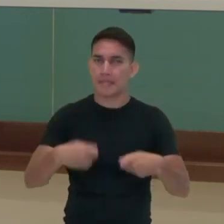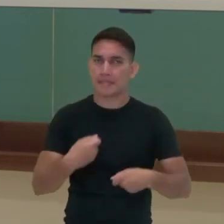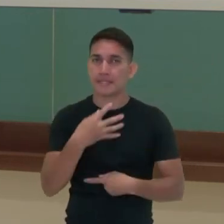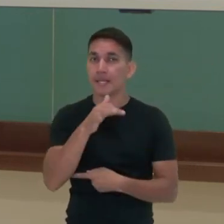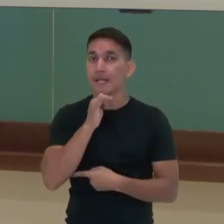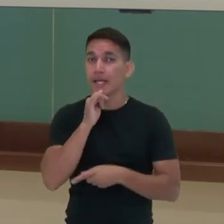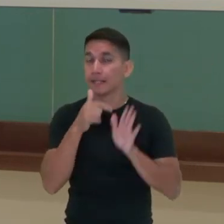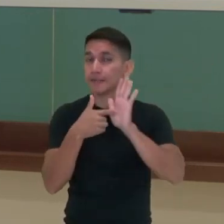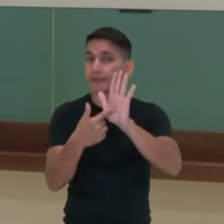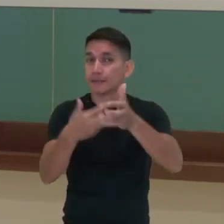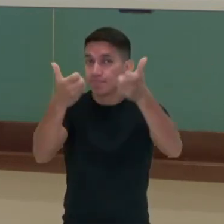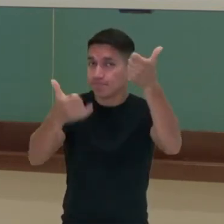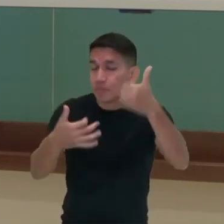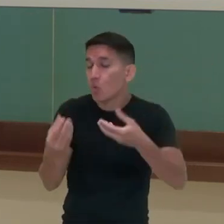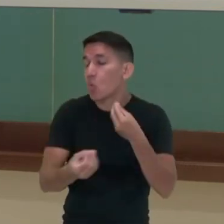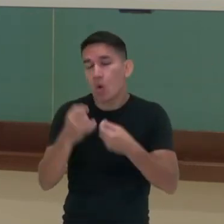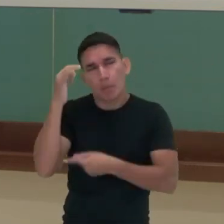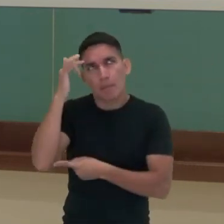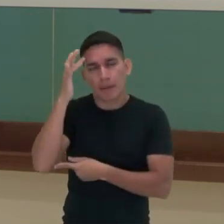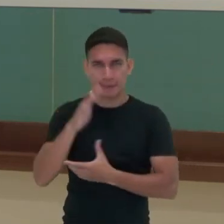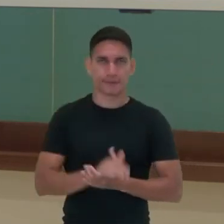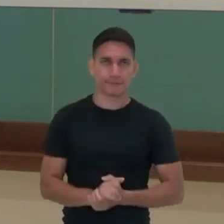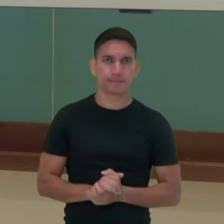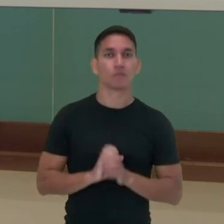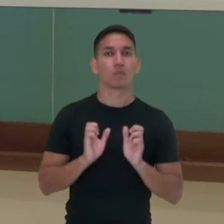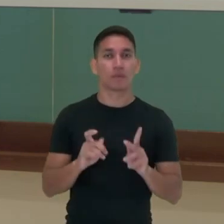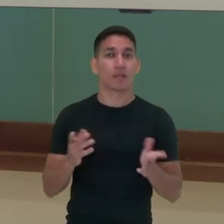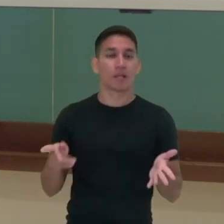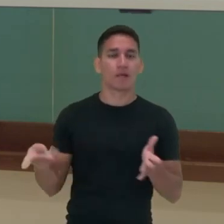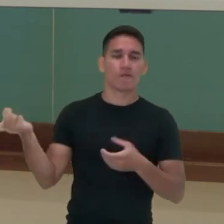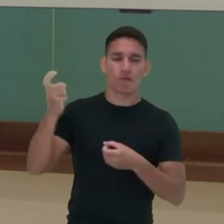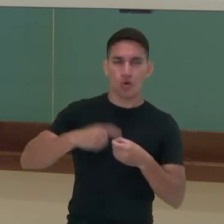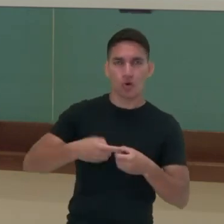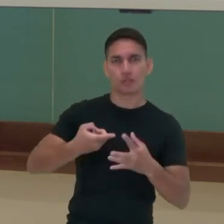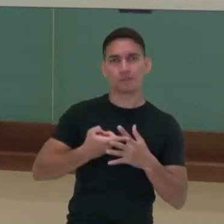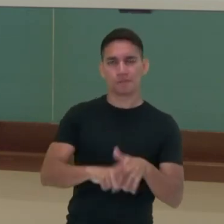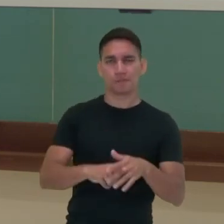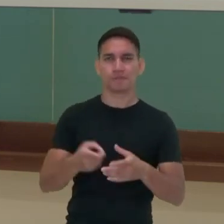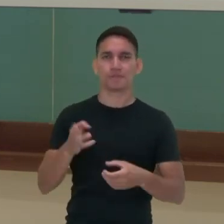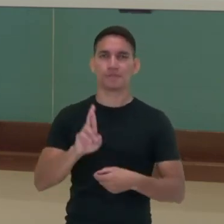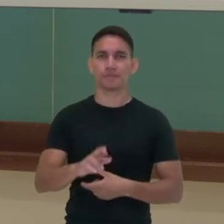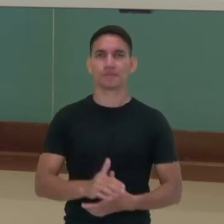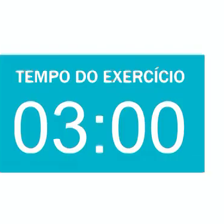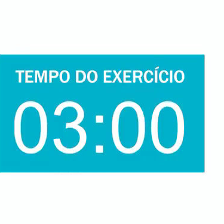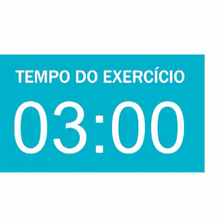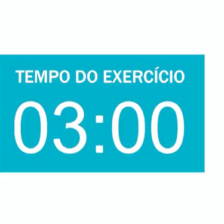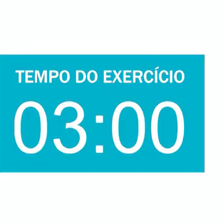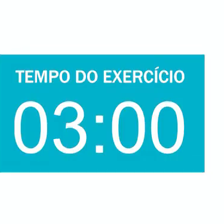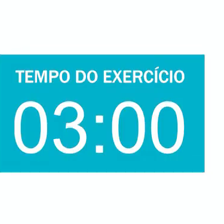então, que você possa imaginar aí, tá? Aí em seguida eu voltarei com a correção dessa resposta.